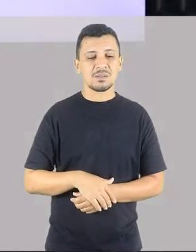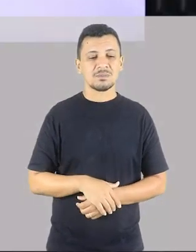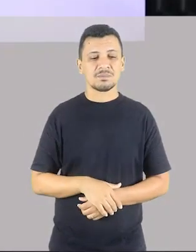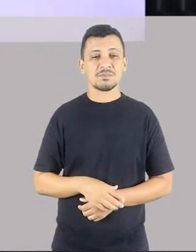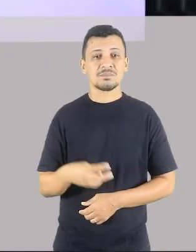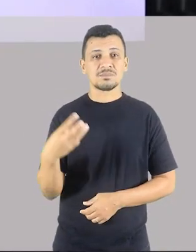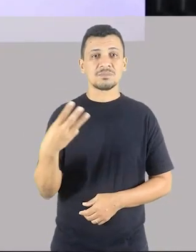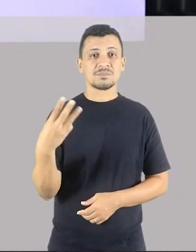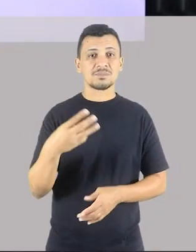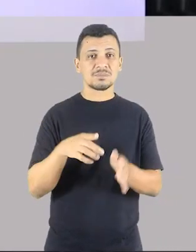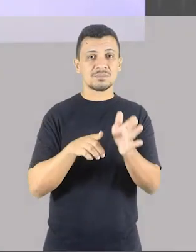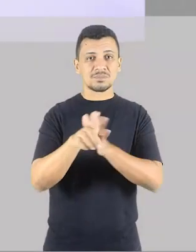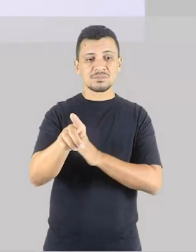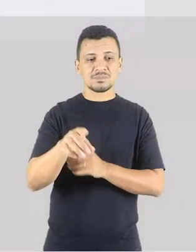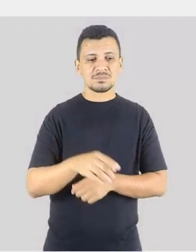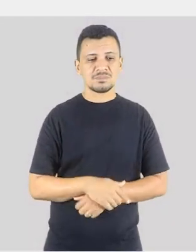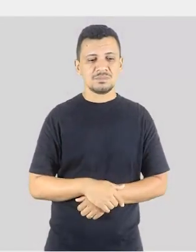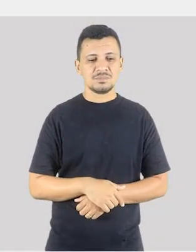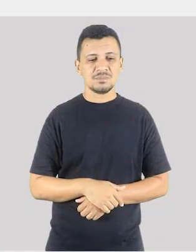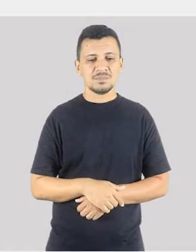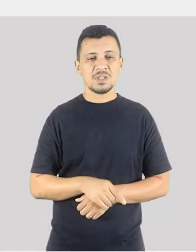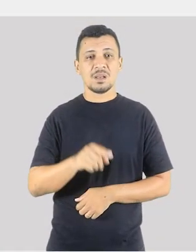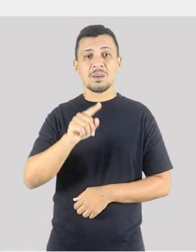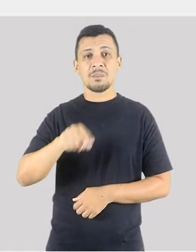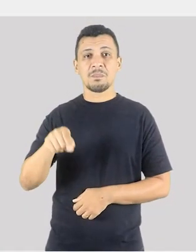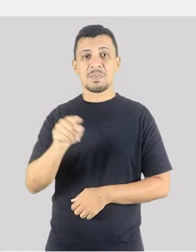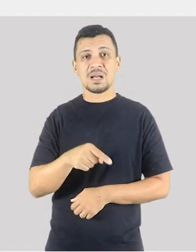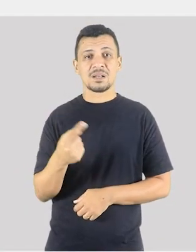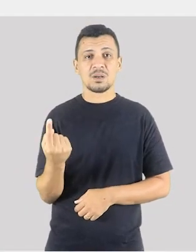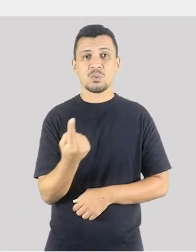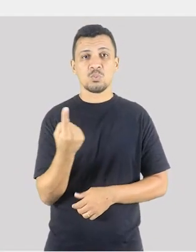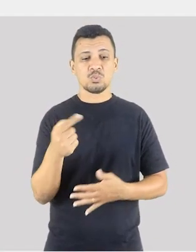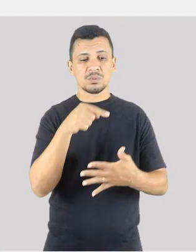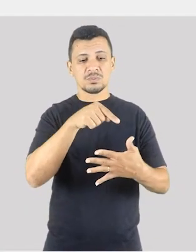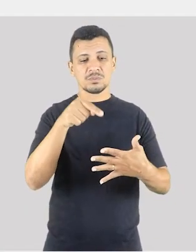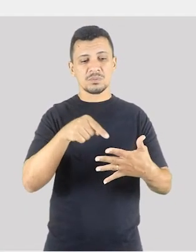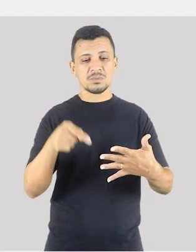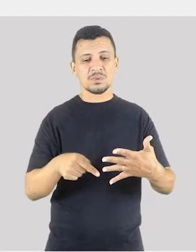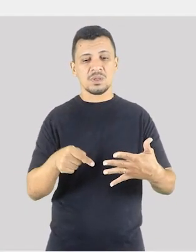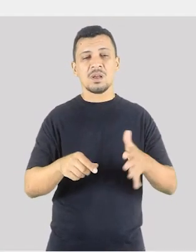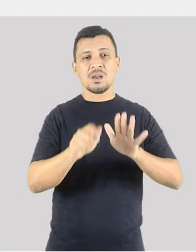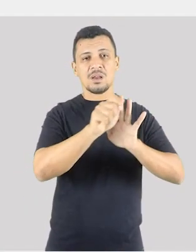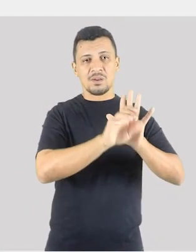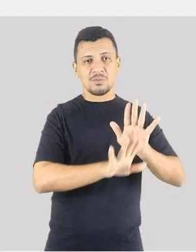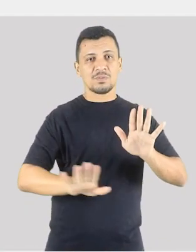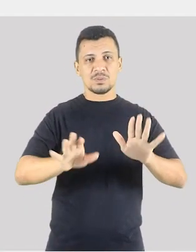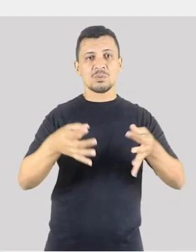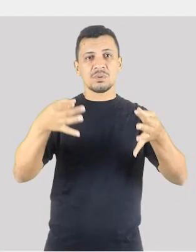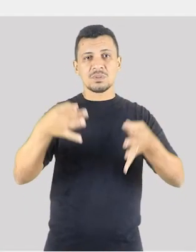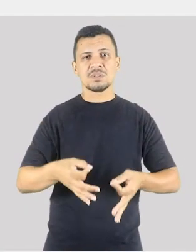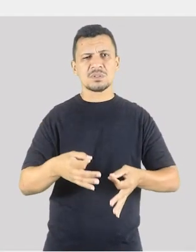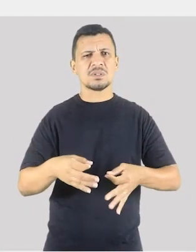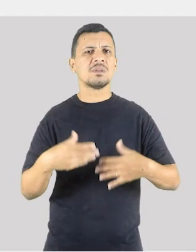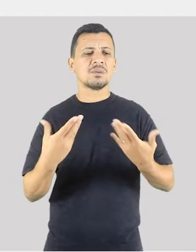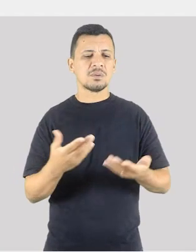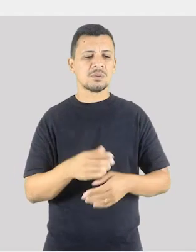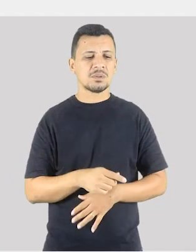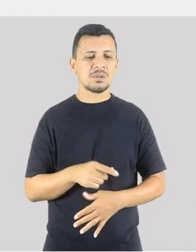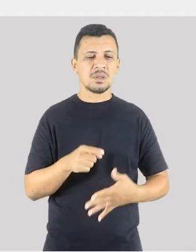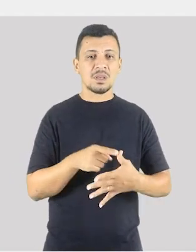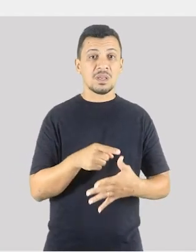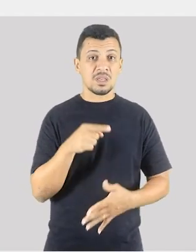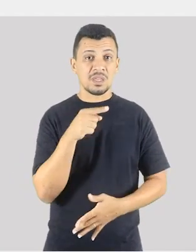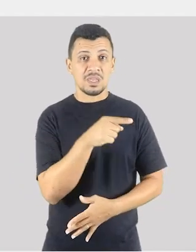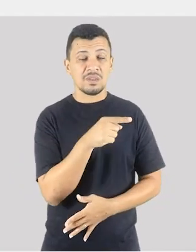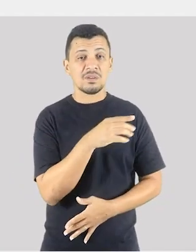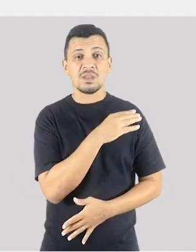para a terceira questão. Uma só alternativa, a figura foi devidamente identificada. Qual? Ele está morrendo de medo.